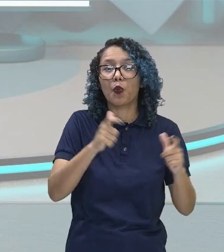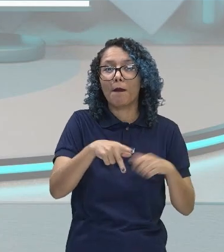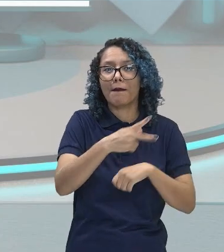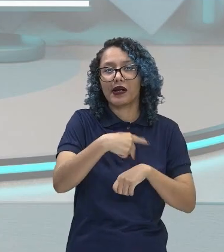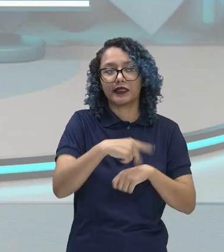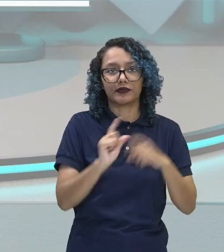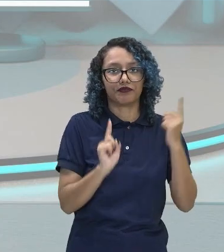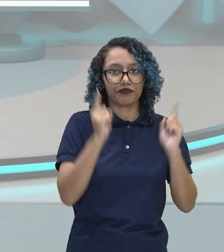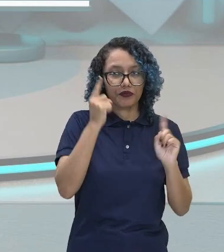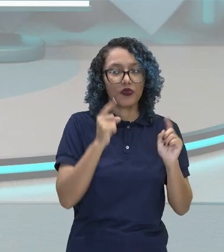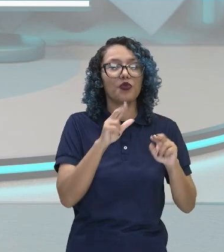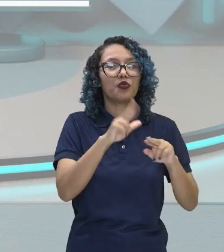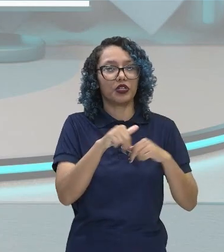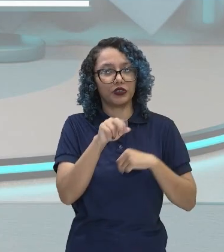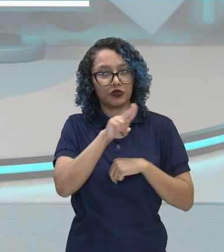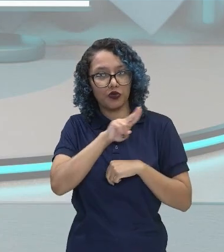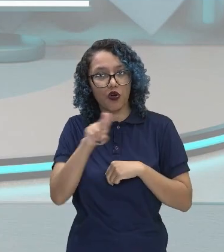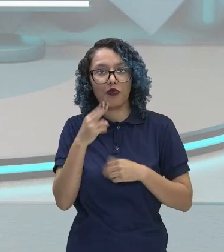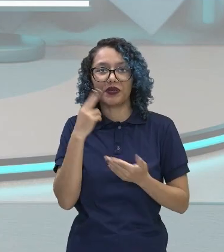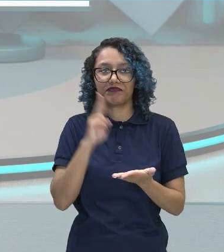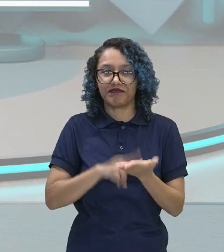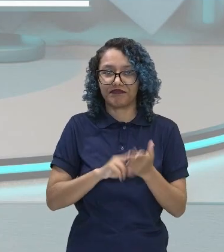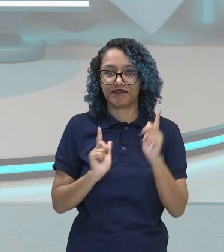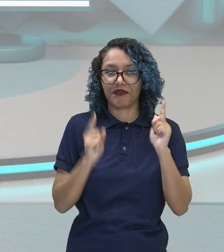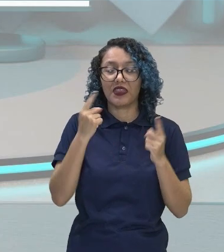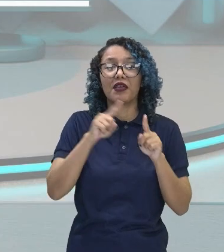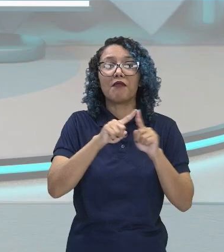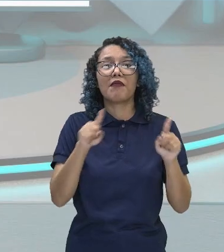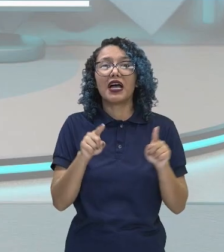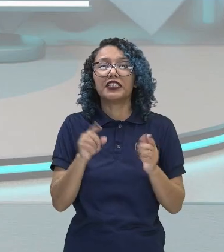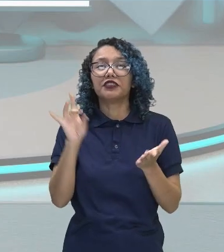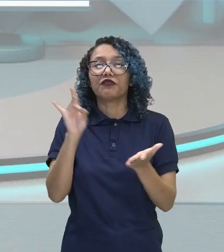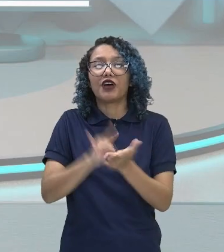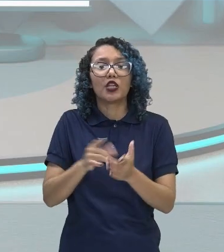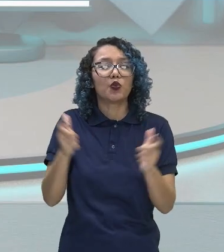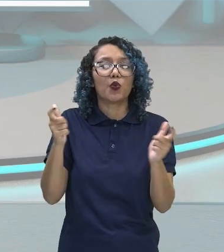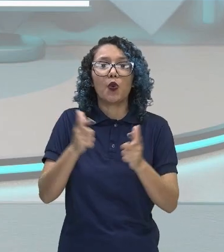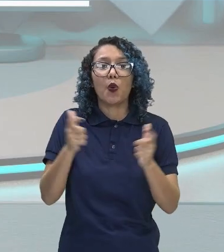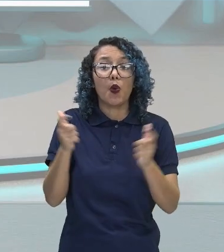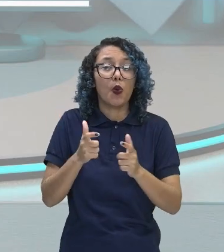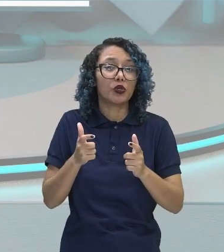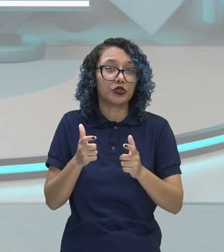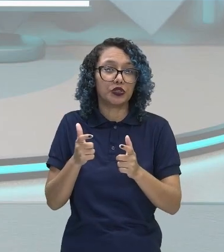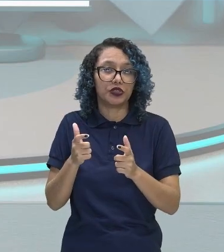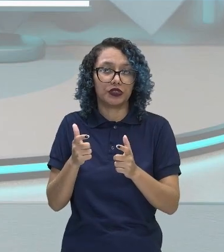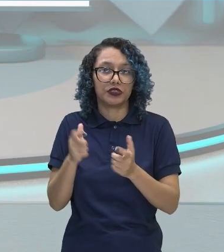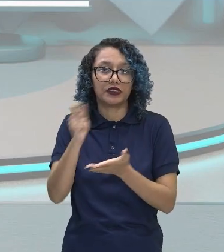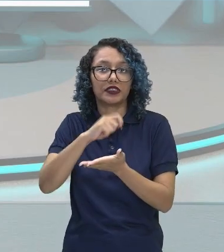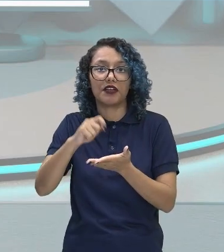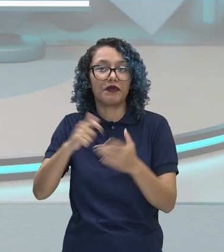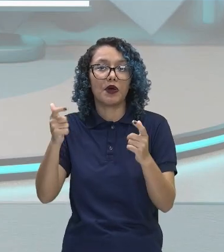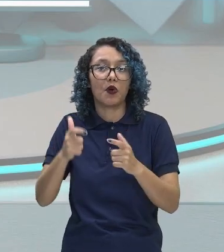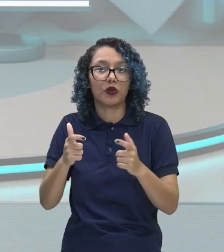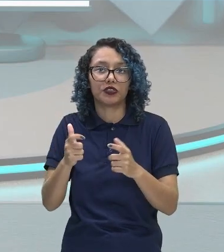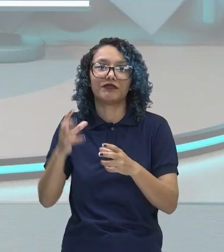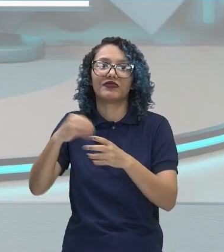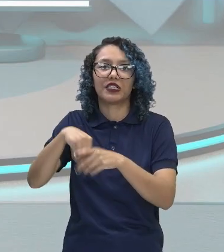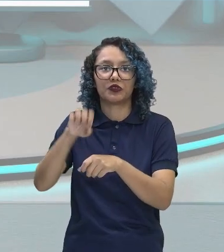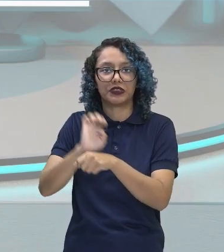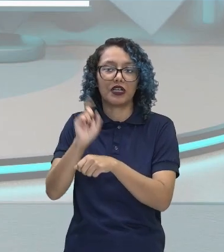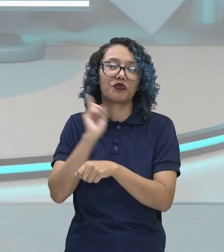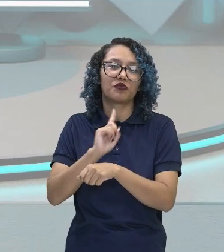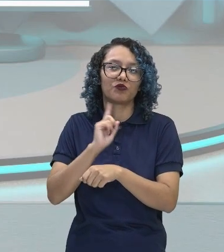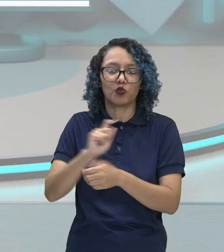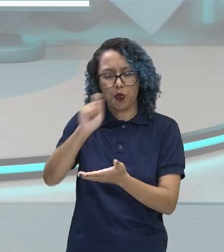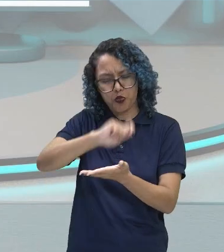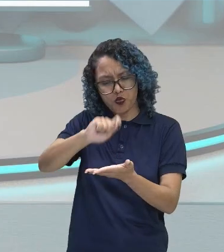Chile. Por isso, cartas chilenas. Mas eles estavam aqui mesmo, em Minas Gerais, escrevendo e